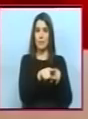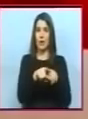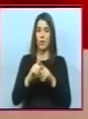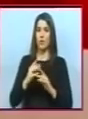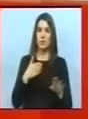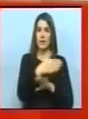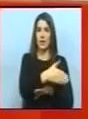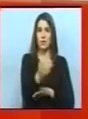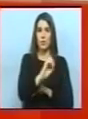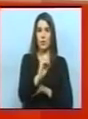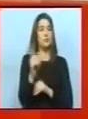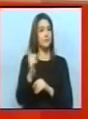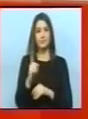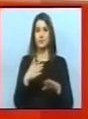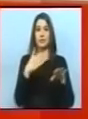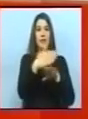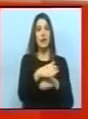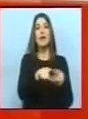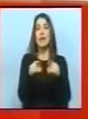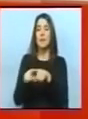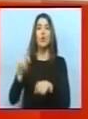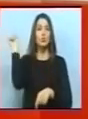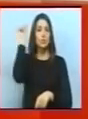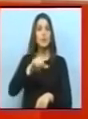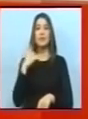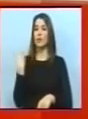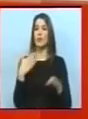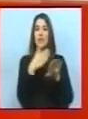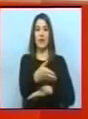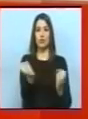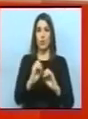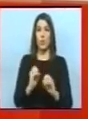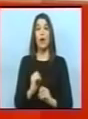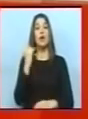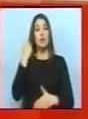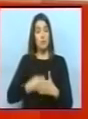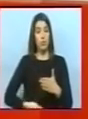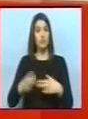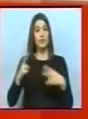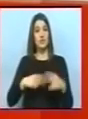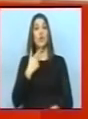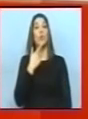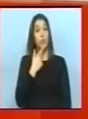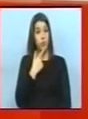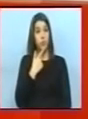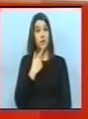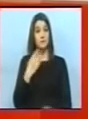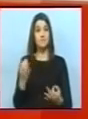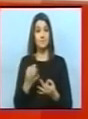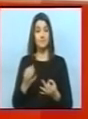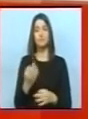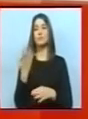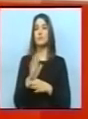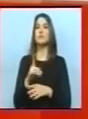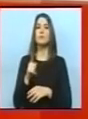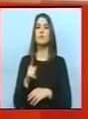direto. Entre irmãos, sobrinhos, tios, aí já não é direto. E a tributação é extremamente elevada. E, portanto, significa que, no âmbito de uma herança...